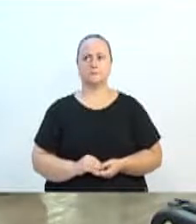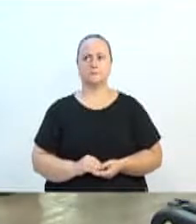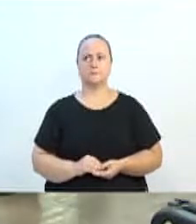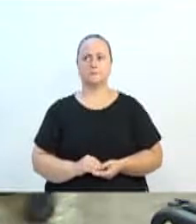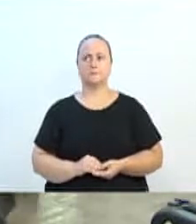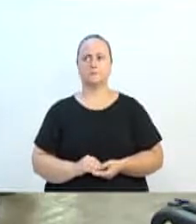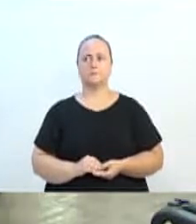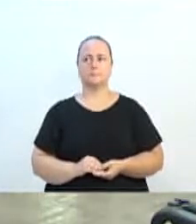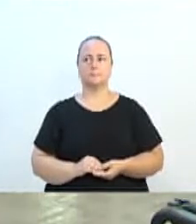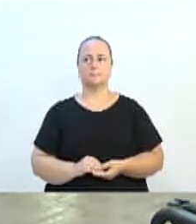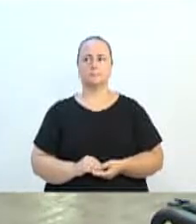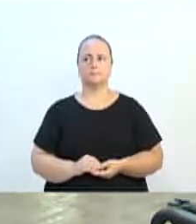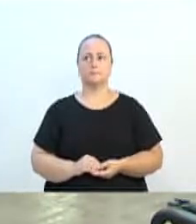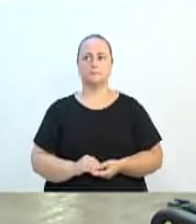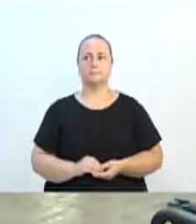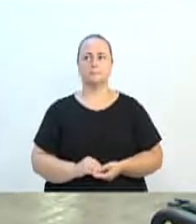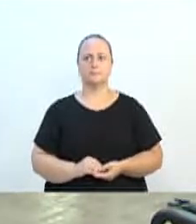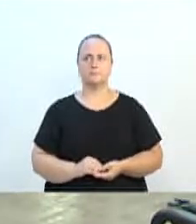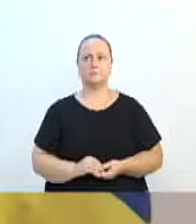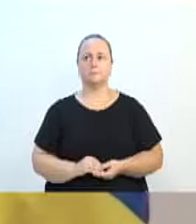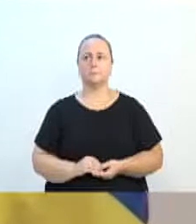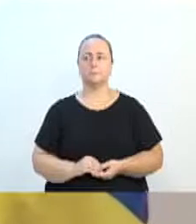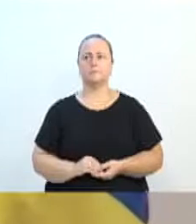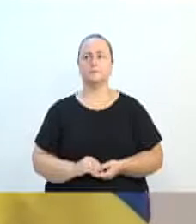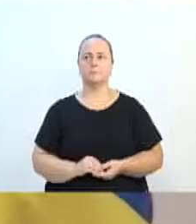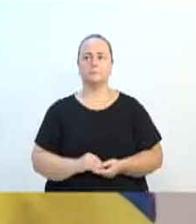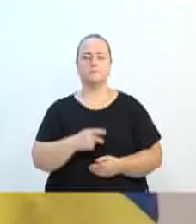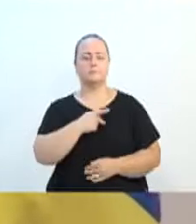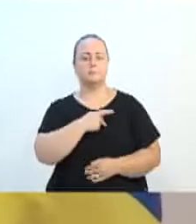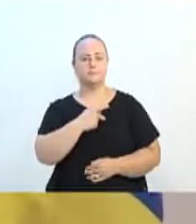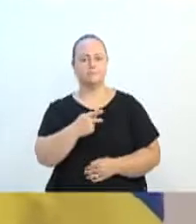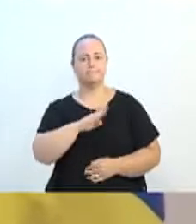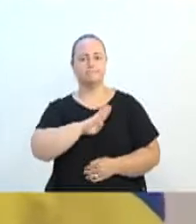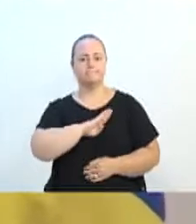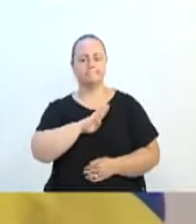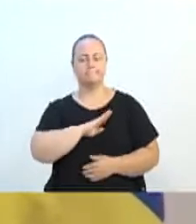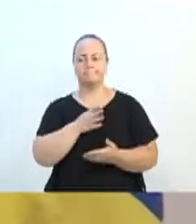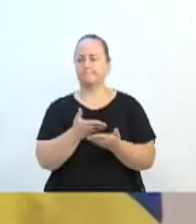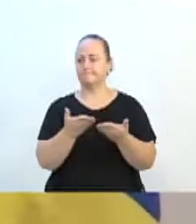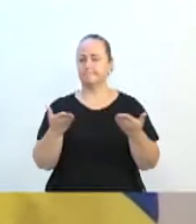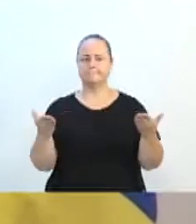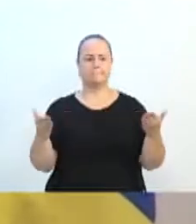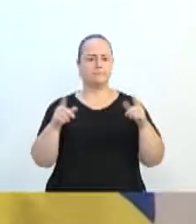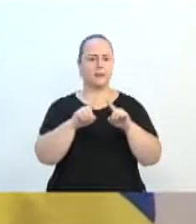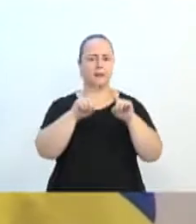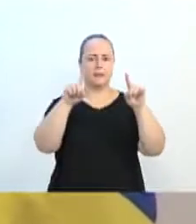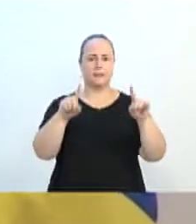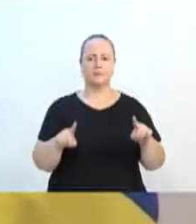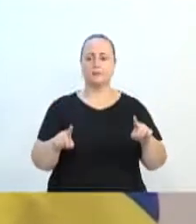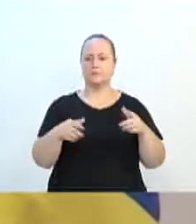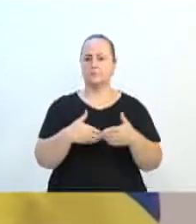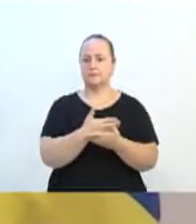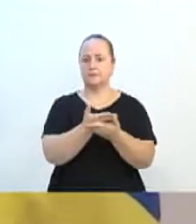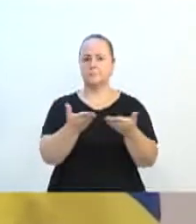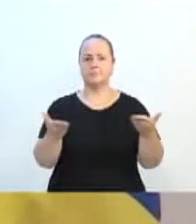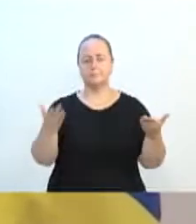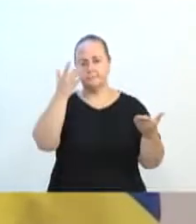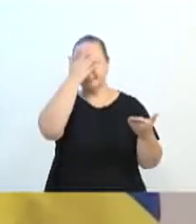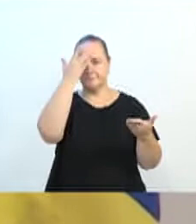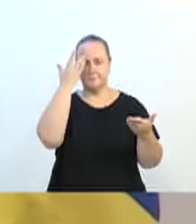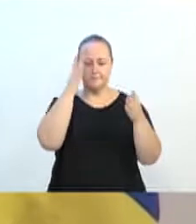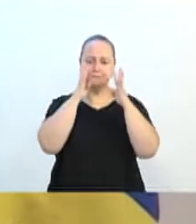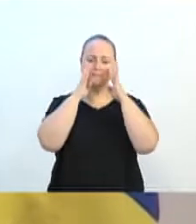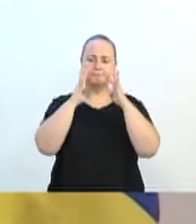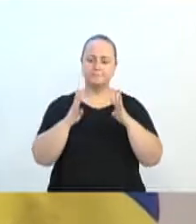à reforma da Previdência que tramita na casa Legislativa também dos Servidores com deficiência e da idade dos Servidores para